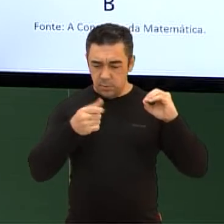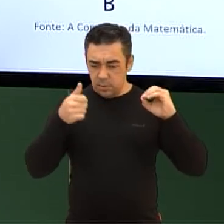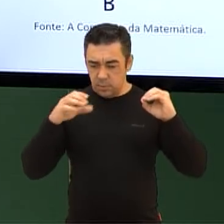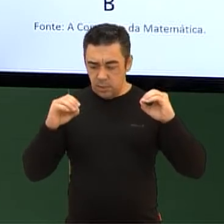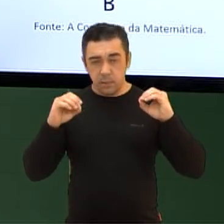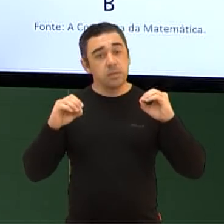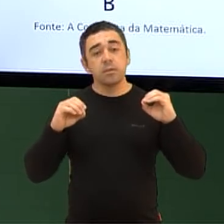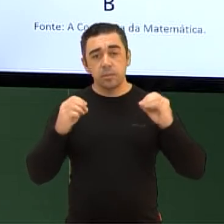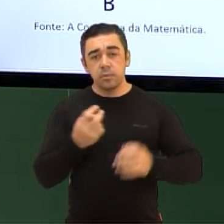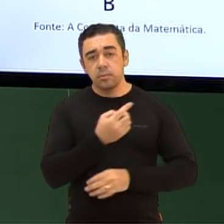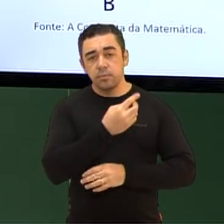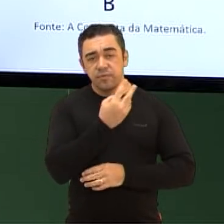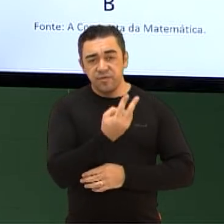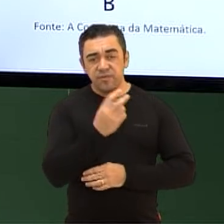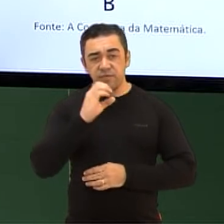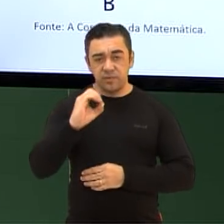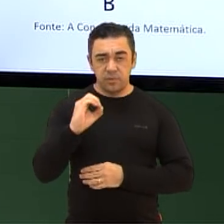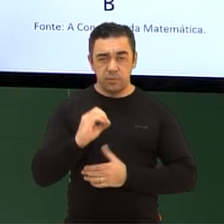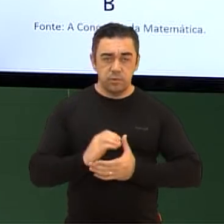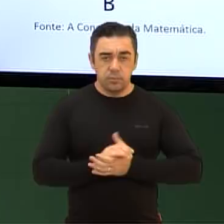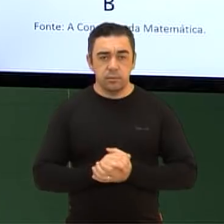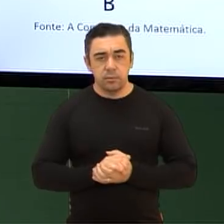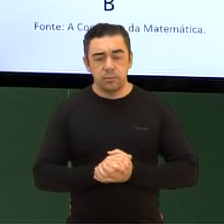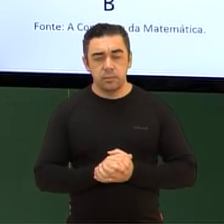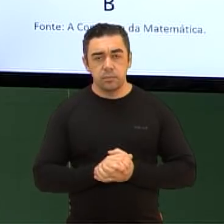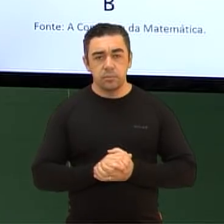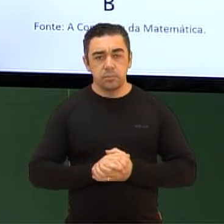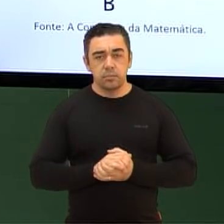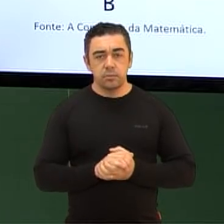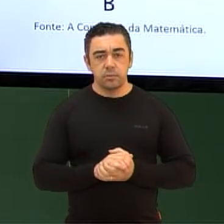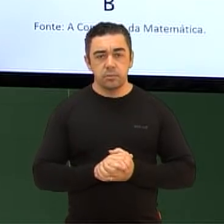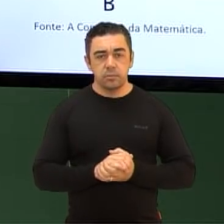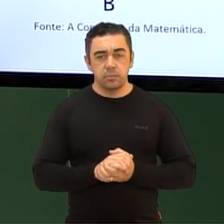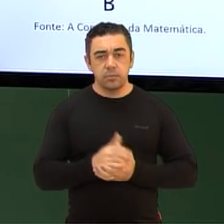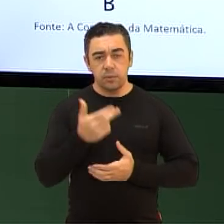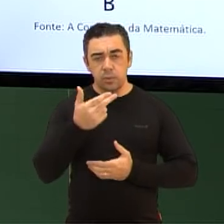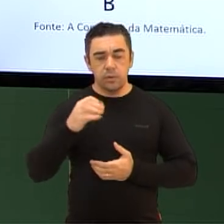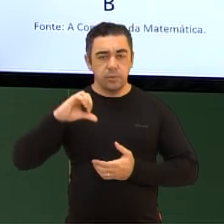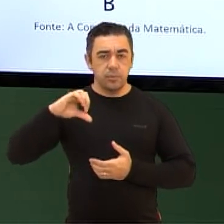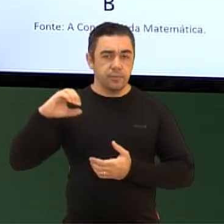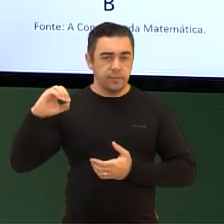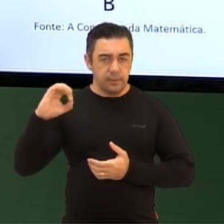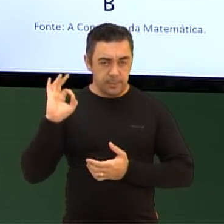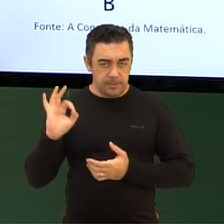10, eu vou ficar com 20 ainda, igual a